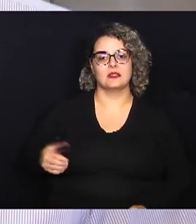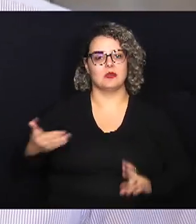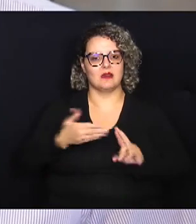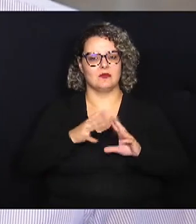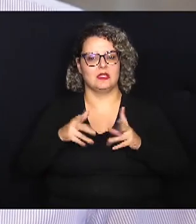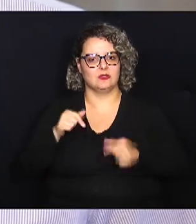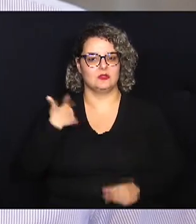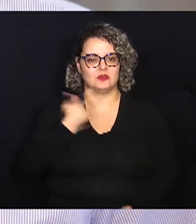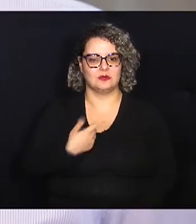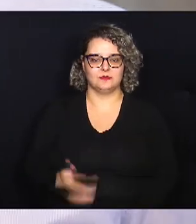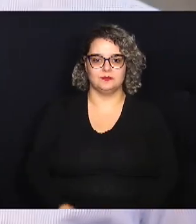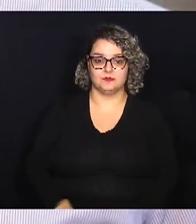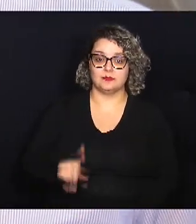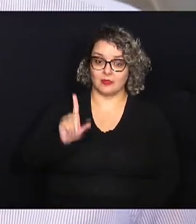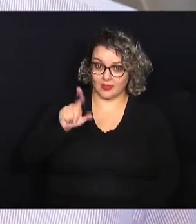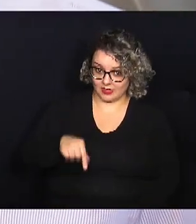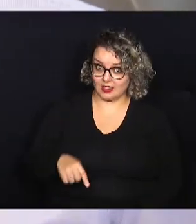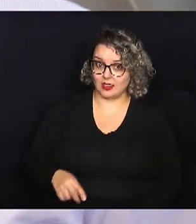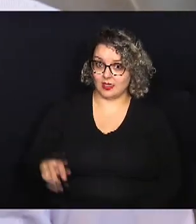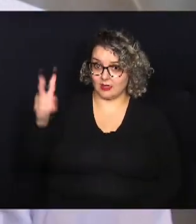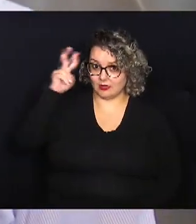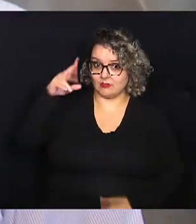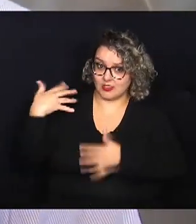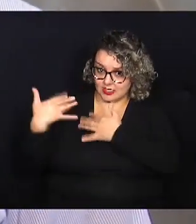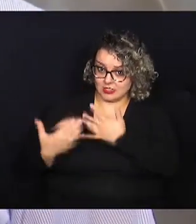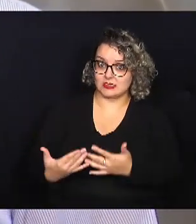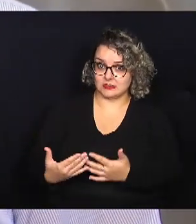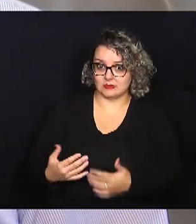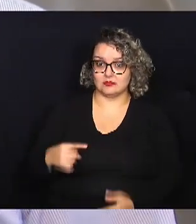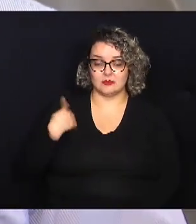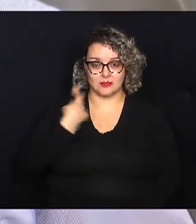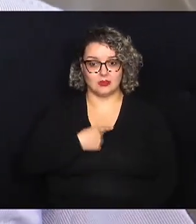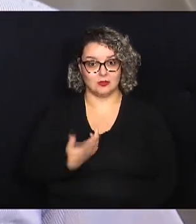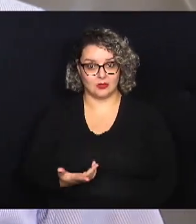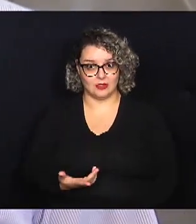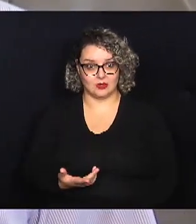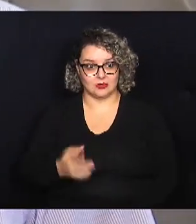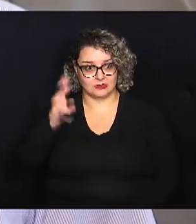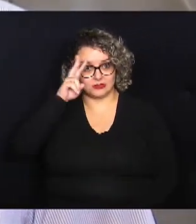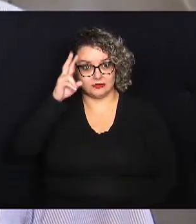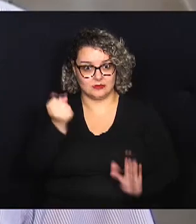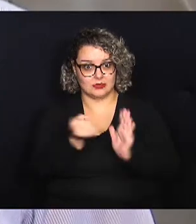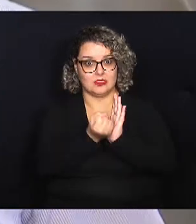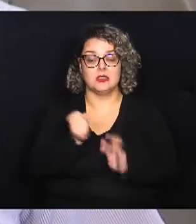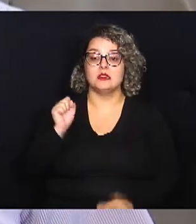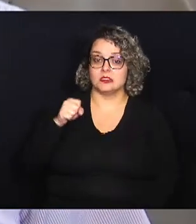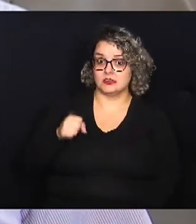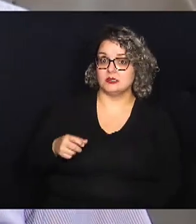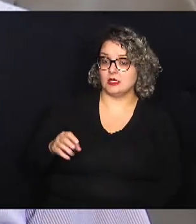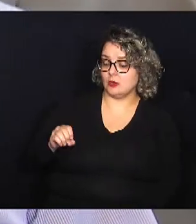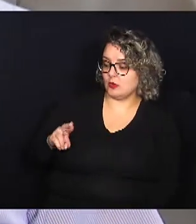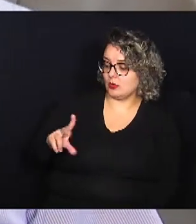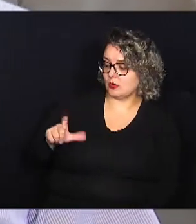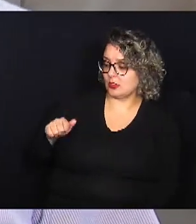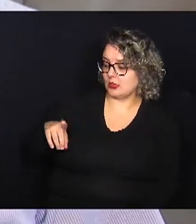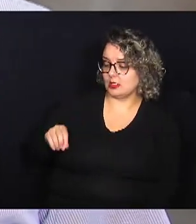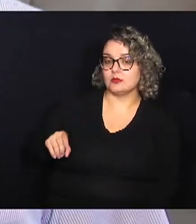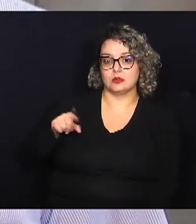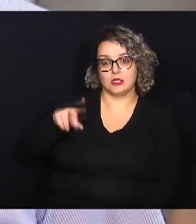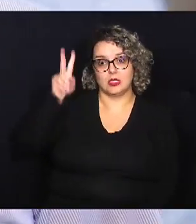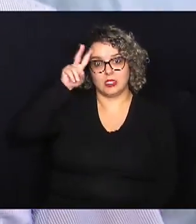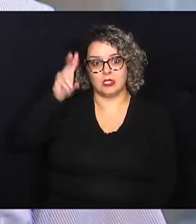Bom, e é um resgate histórico aqui para a cidade, né, presidente? Não, sem dúvida, a gente pôde ver aí nas palavras do Orlando Ferreira, que é historiador, é membro